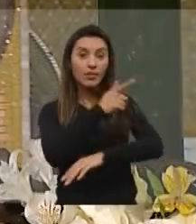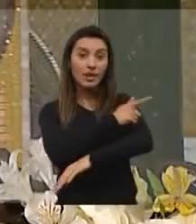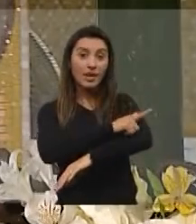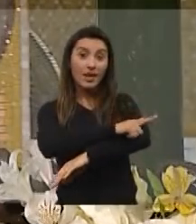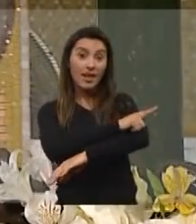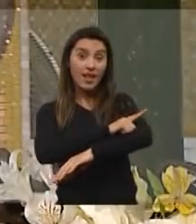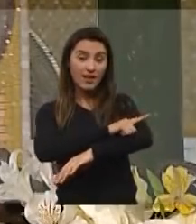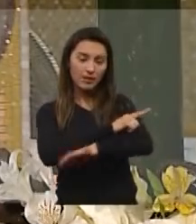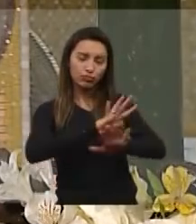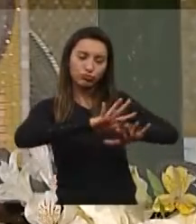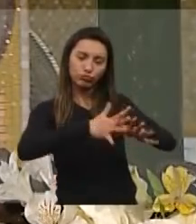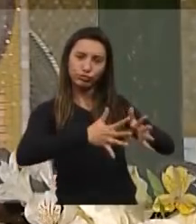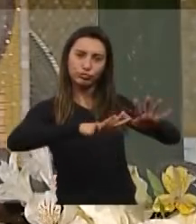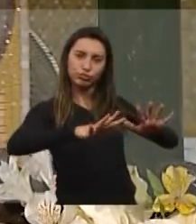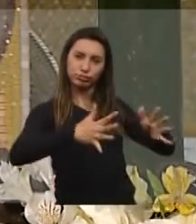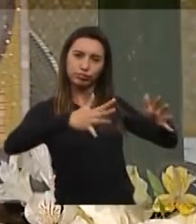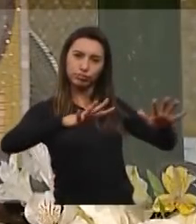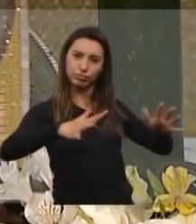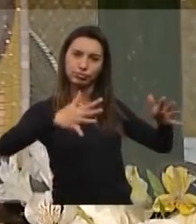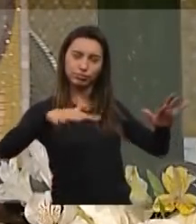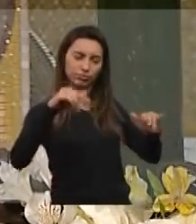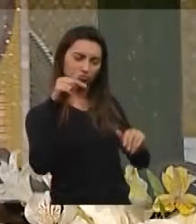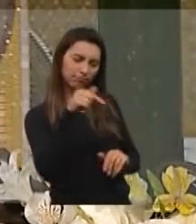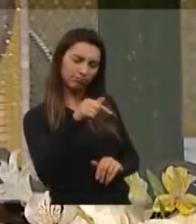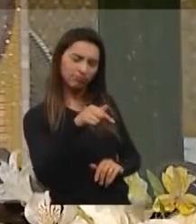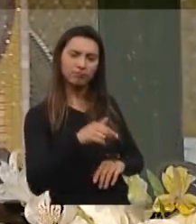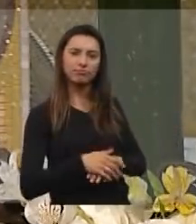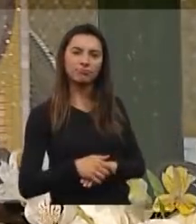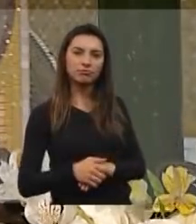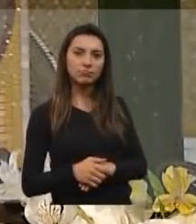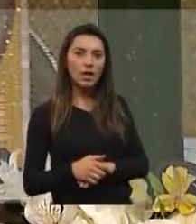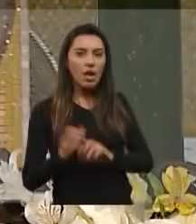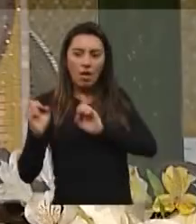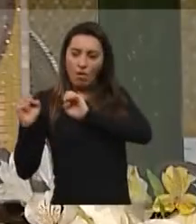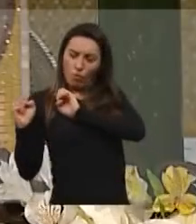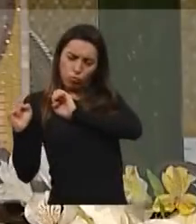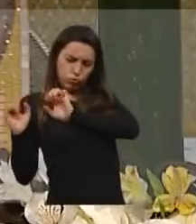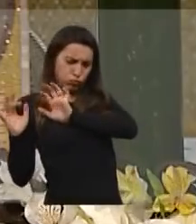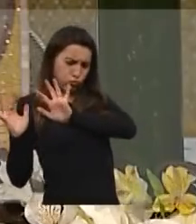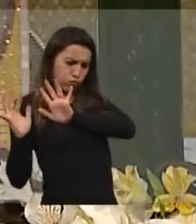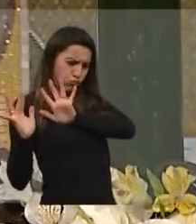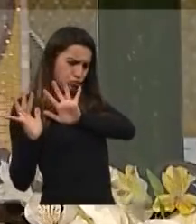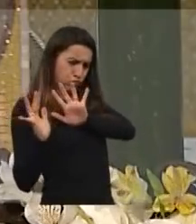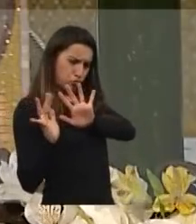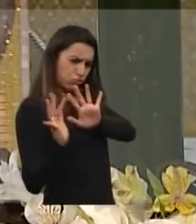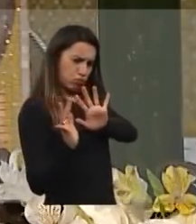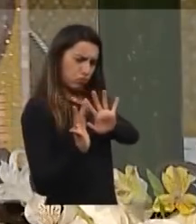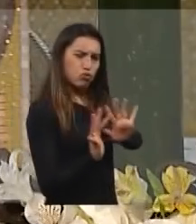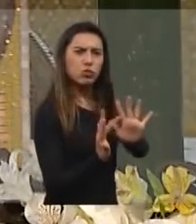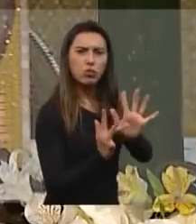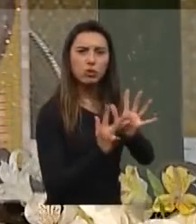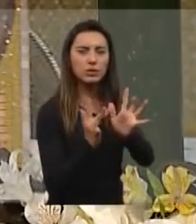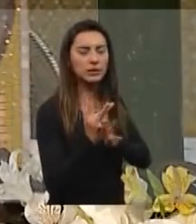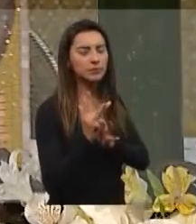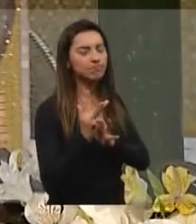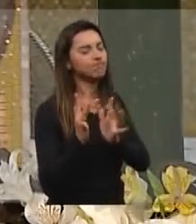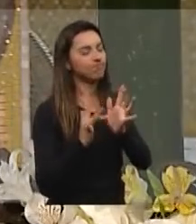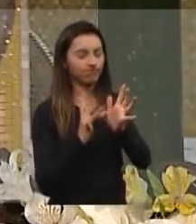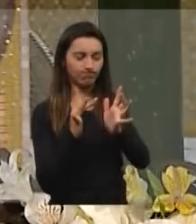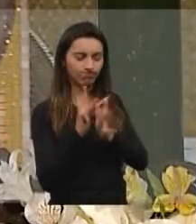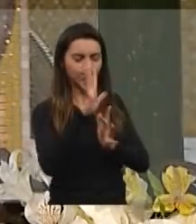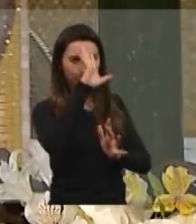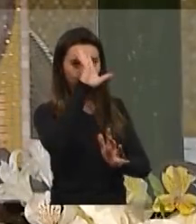galileia é uma grande multidão reuniu-se em volta dele por isso jesus